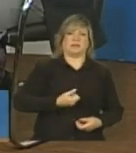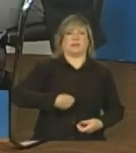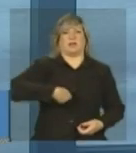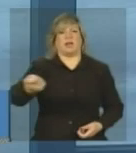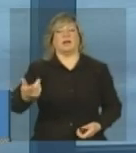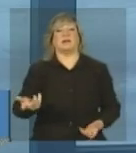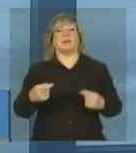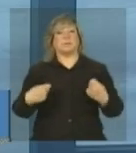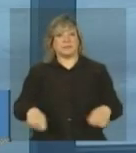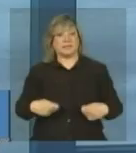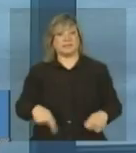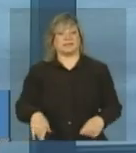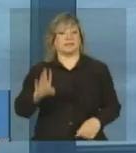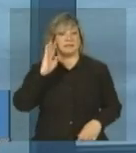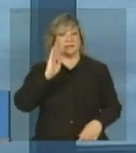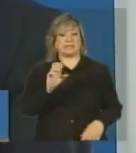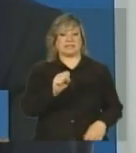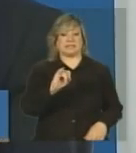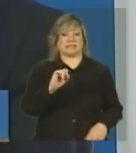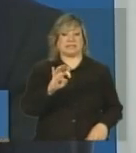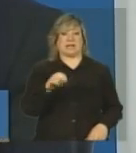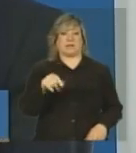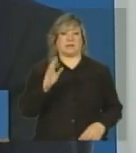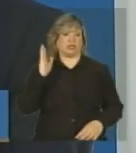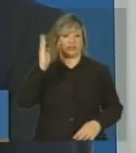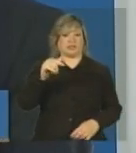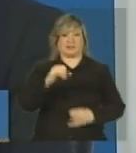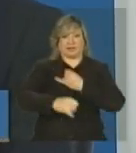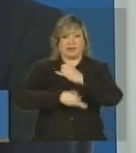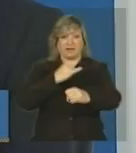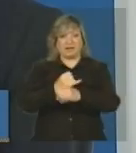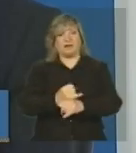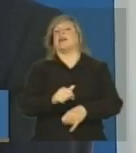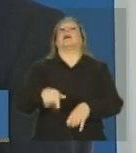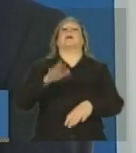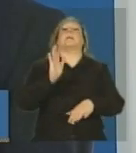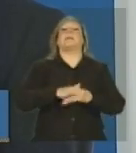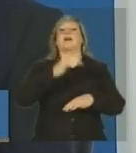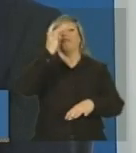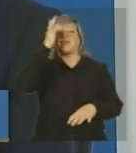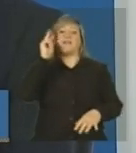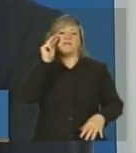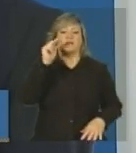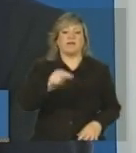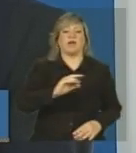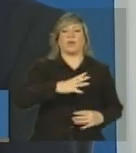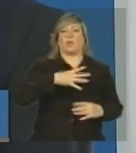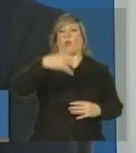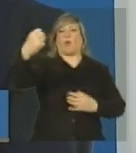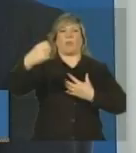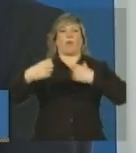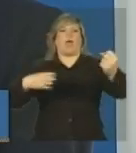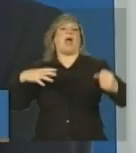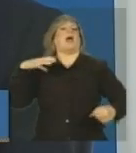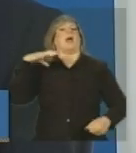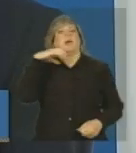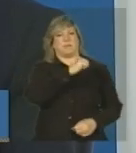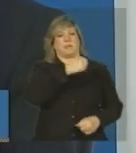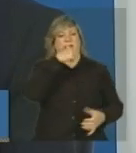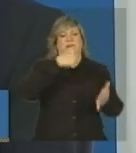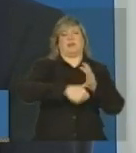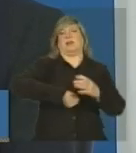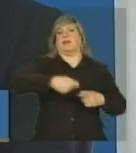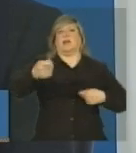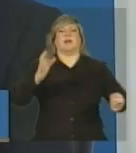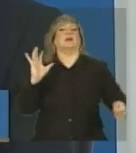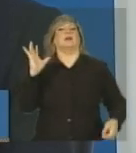dos órgãos de controle diretamente ao sistema, que eles possam acessar o sistema, identificar informações